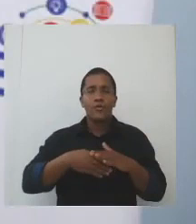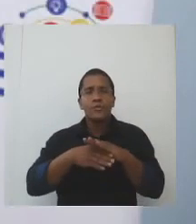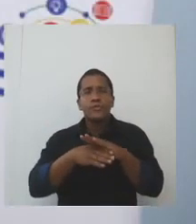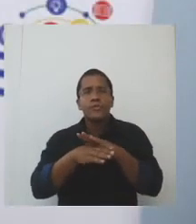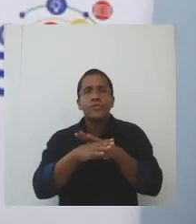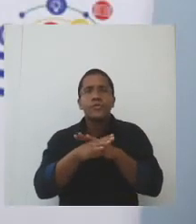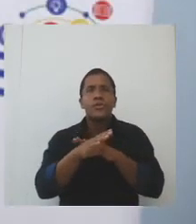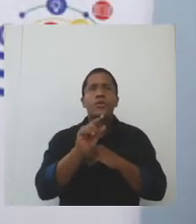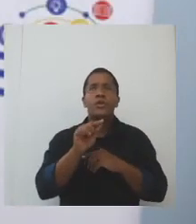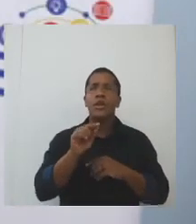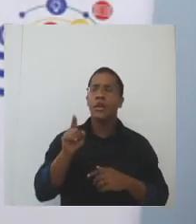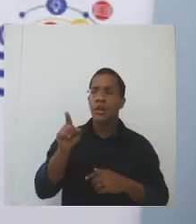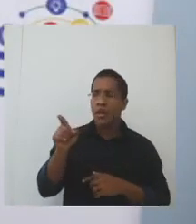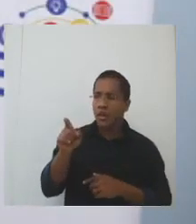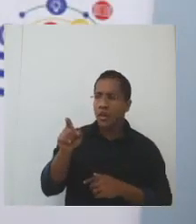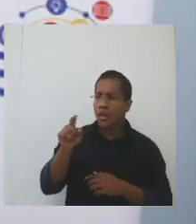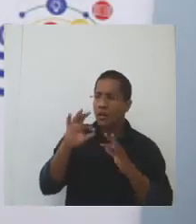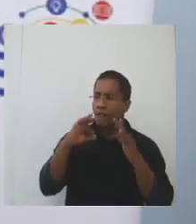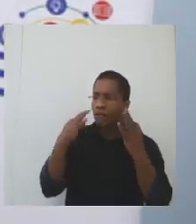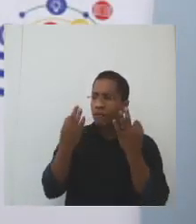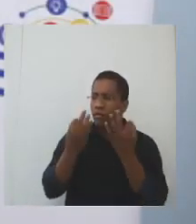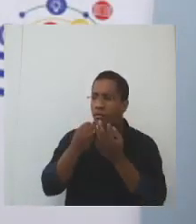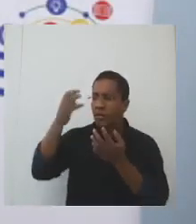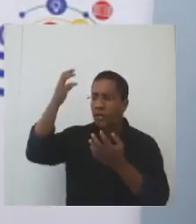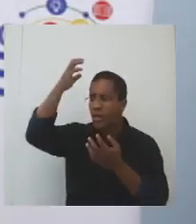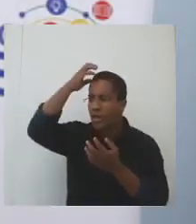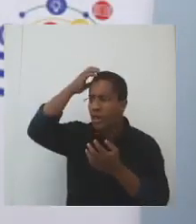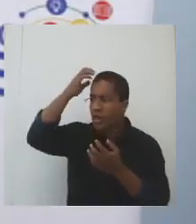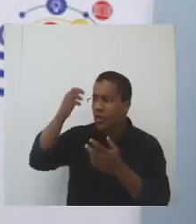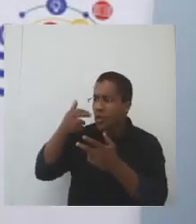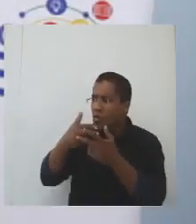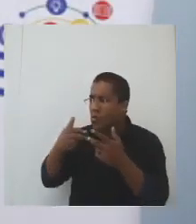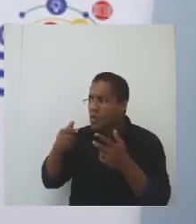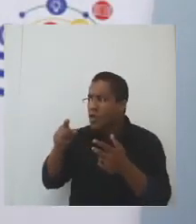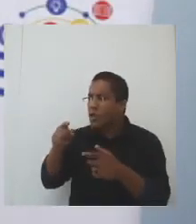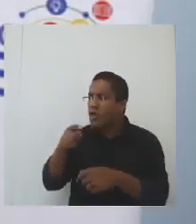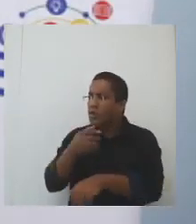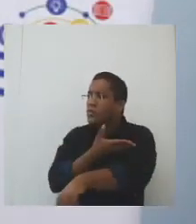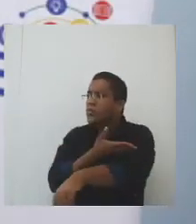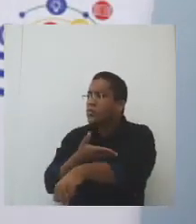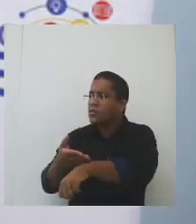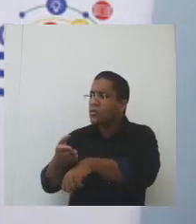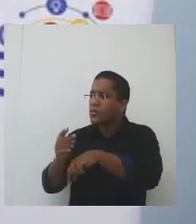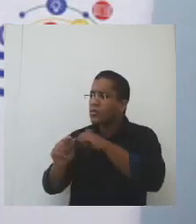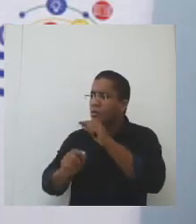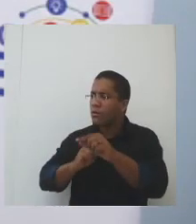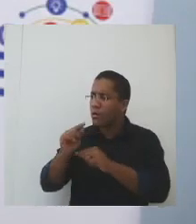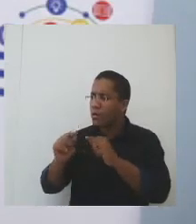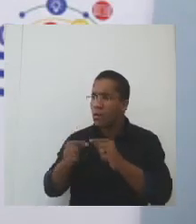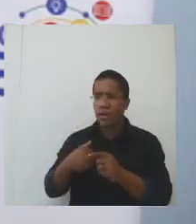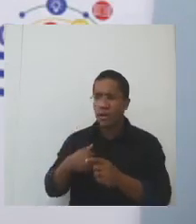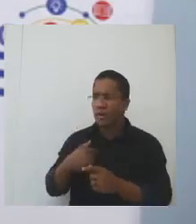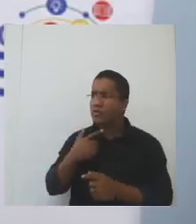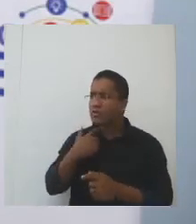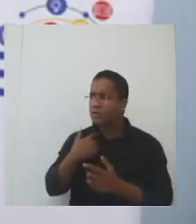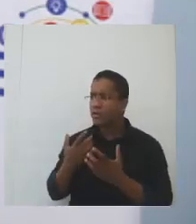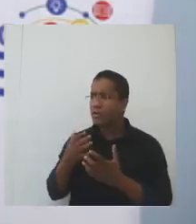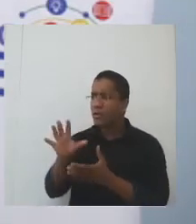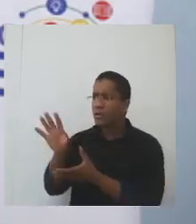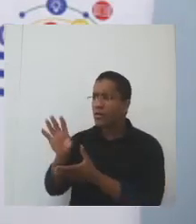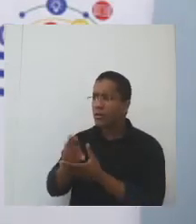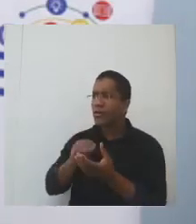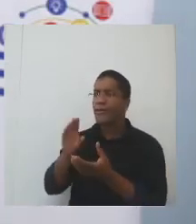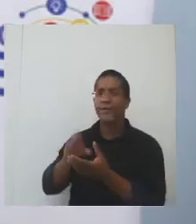começar a querer copiar os hábitos, né, desses membros da corte que vieram para o nosso país. Vamos ter a criação também de